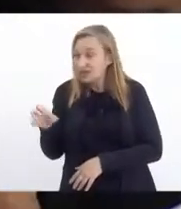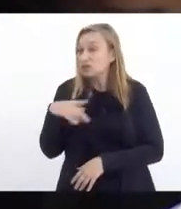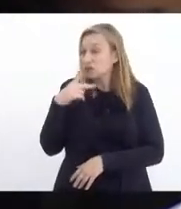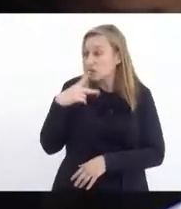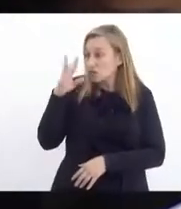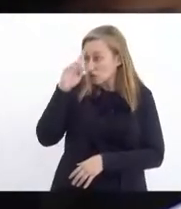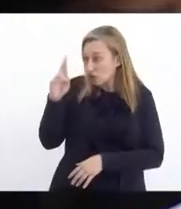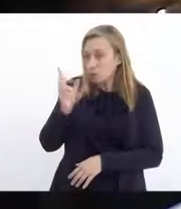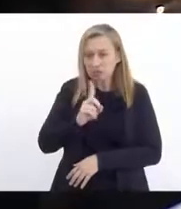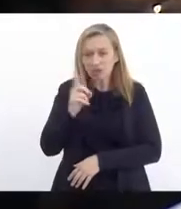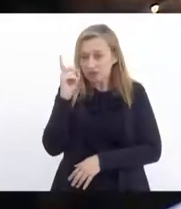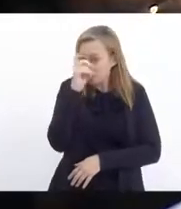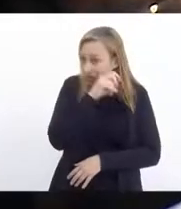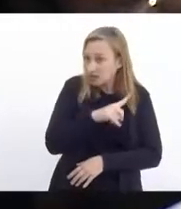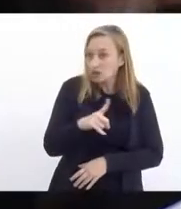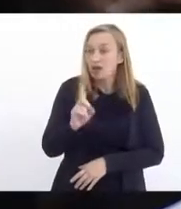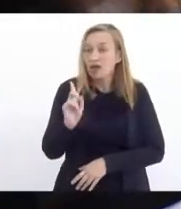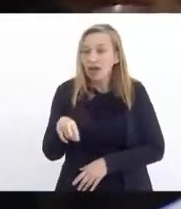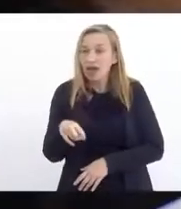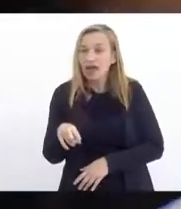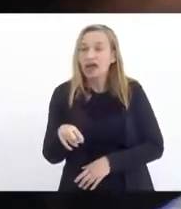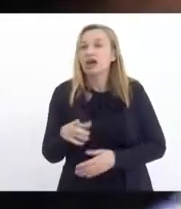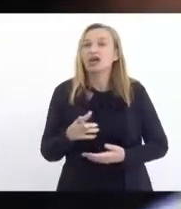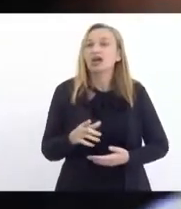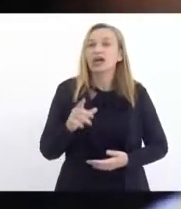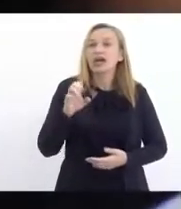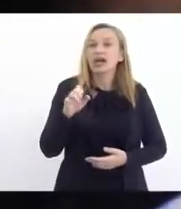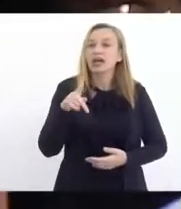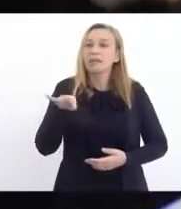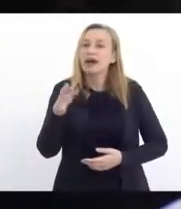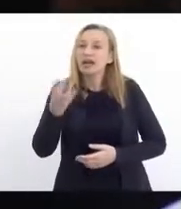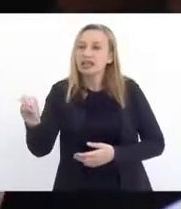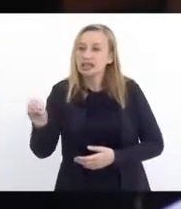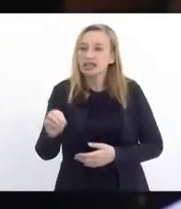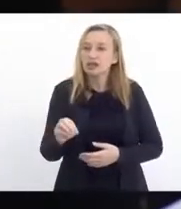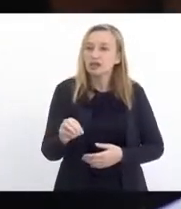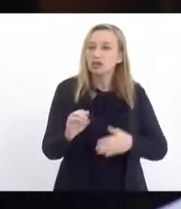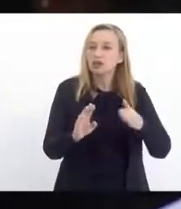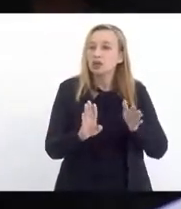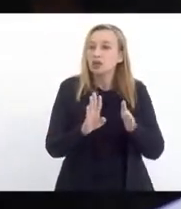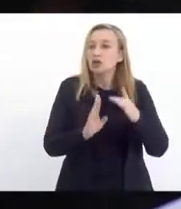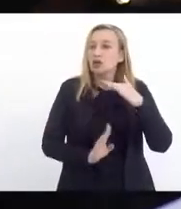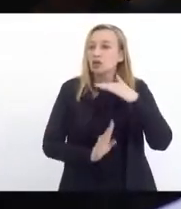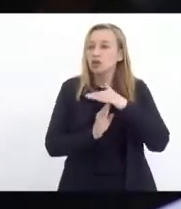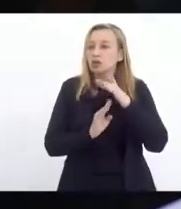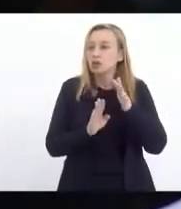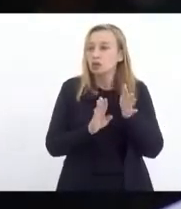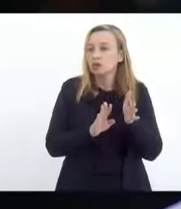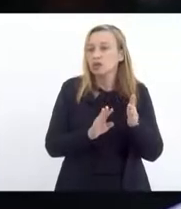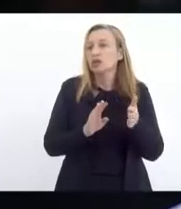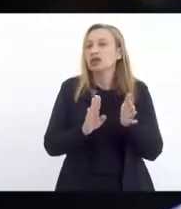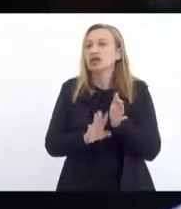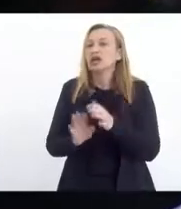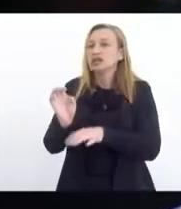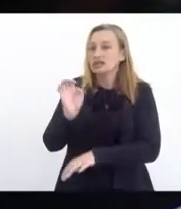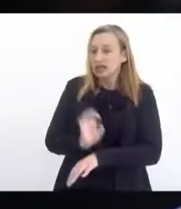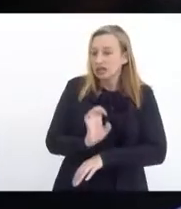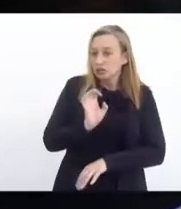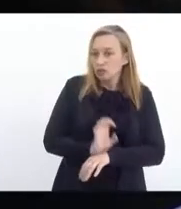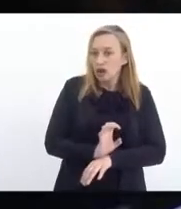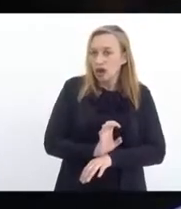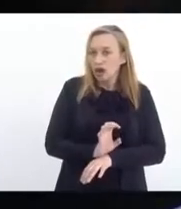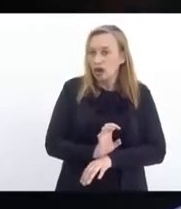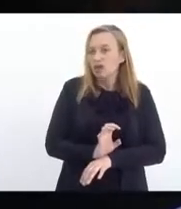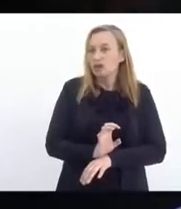falou que não é difícil, é a equiparação do teto do Simples Estadual com o teto do Simples Federal.